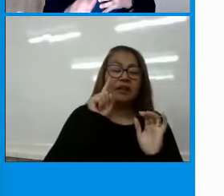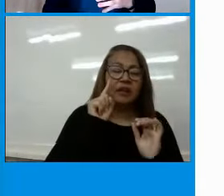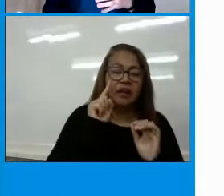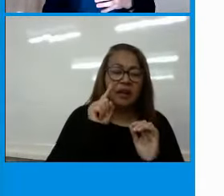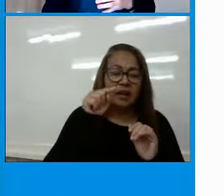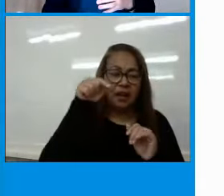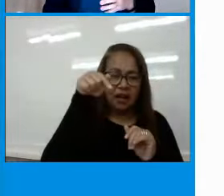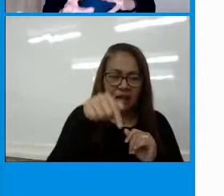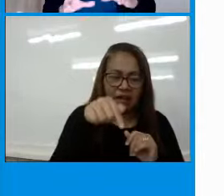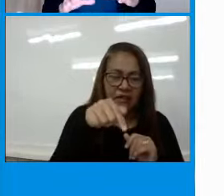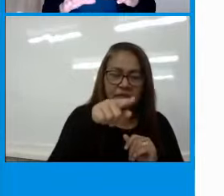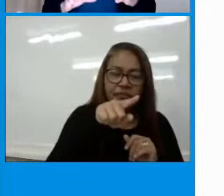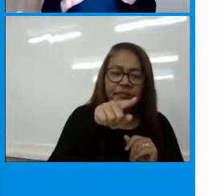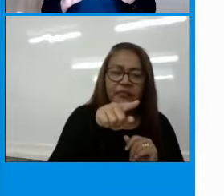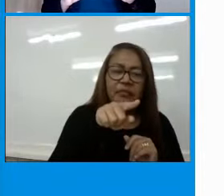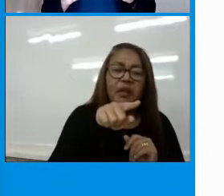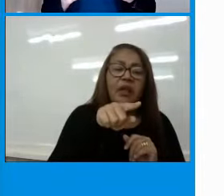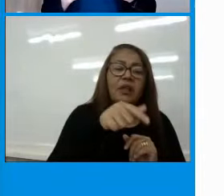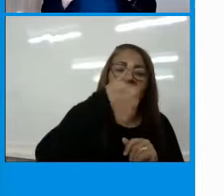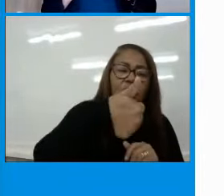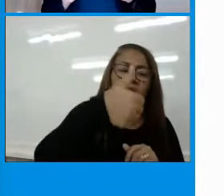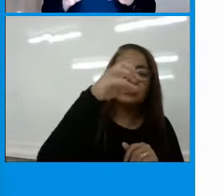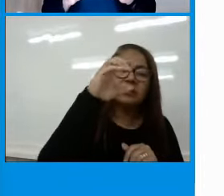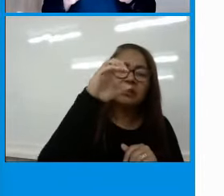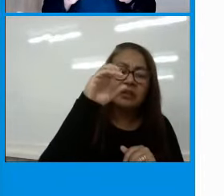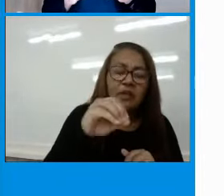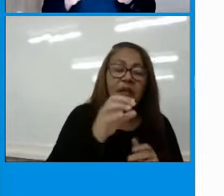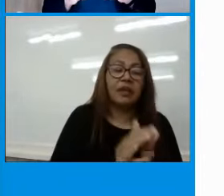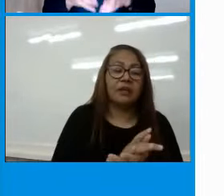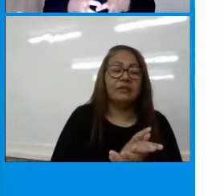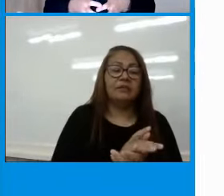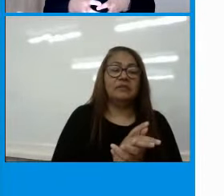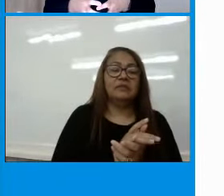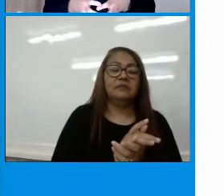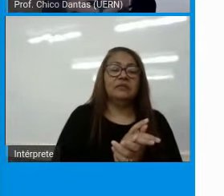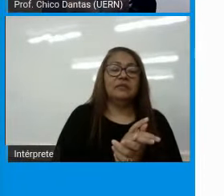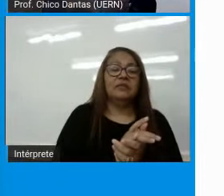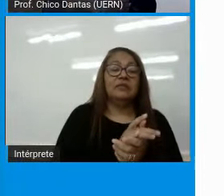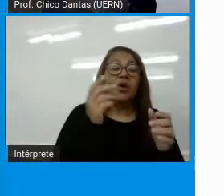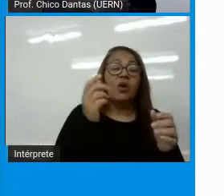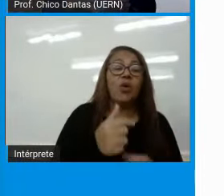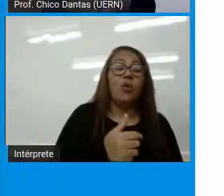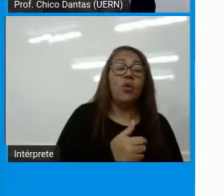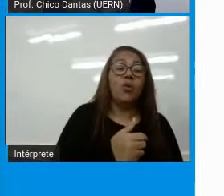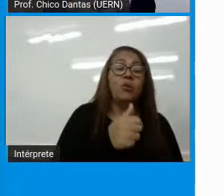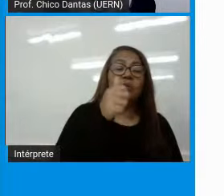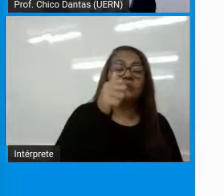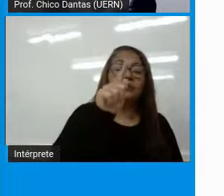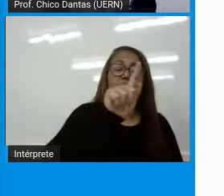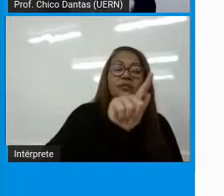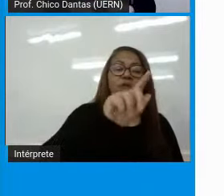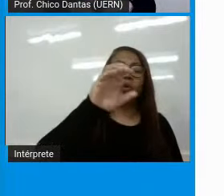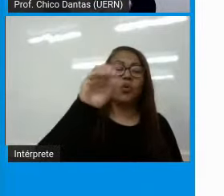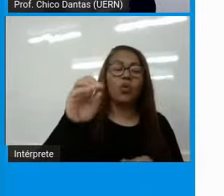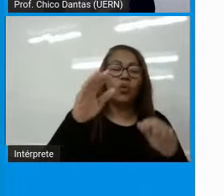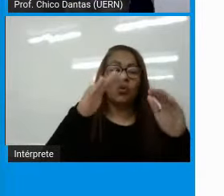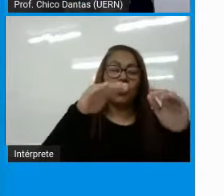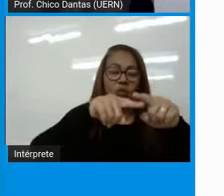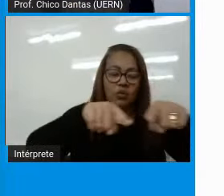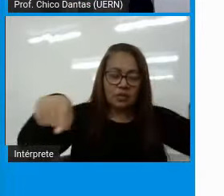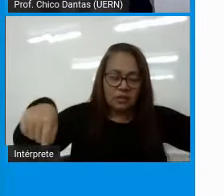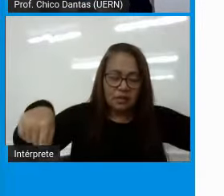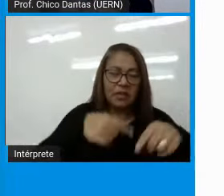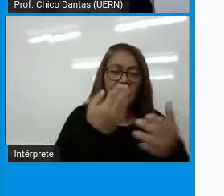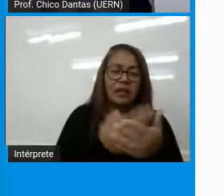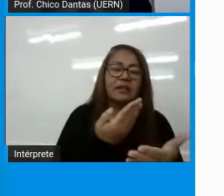rapidamente. O Google Sala de Aula, ele de fato vai ser o tronco, ele vai ser a raiz. Ele é a